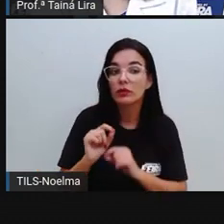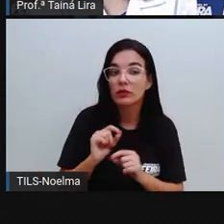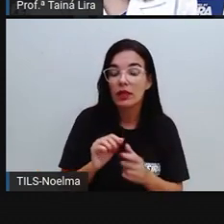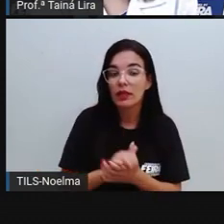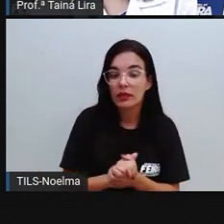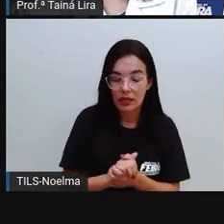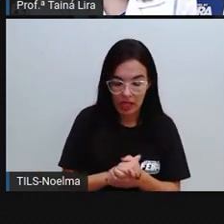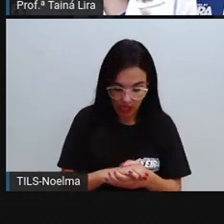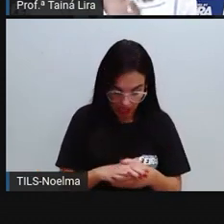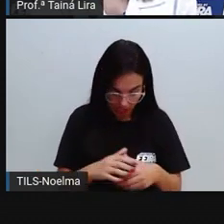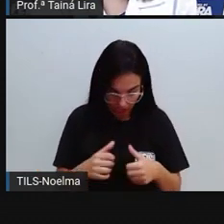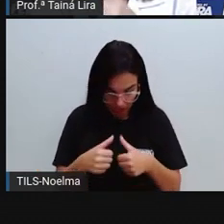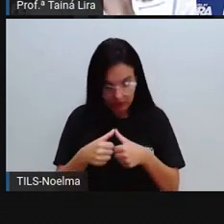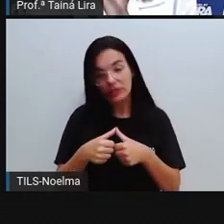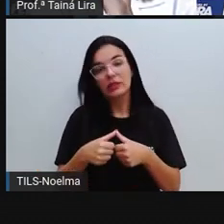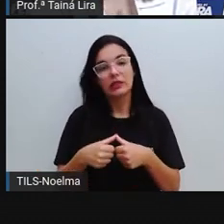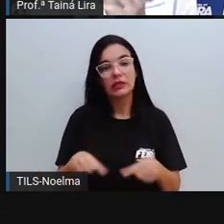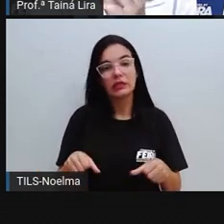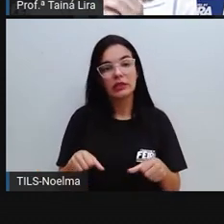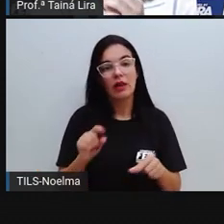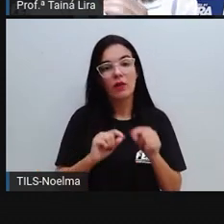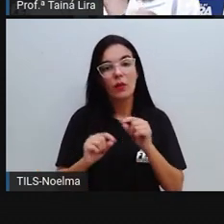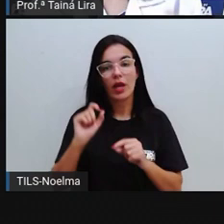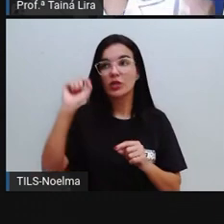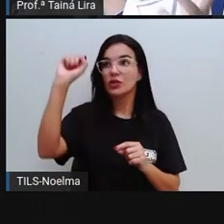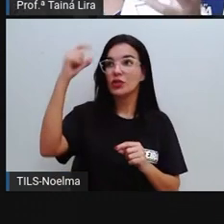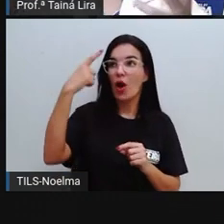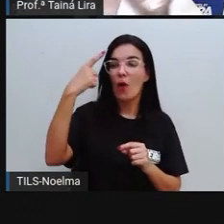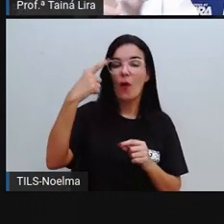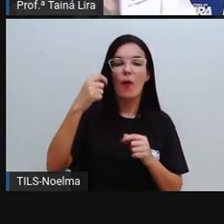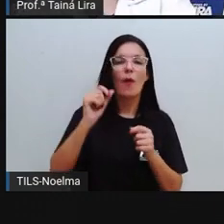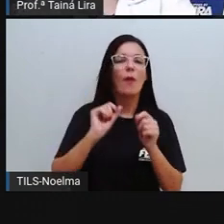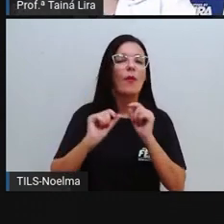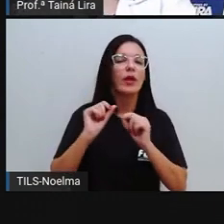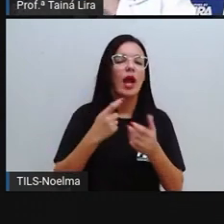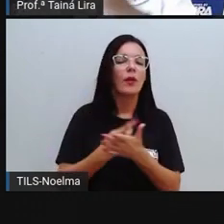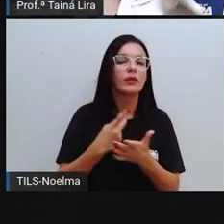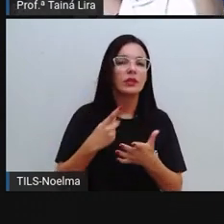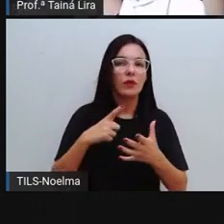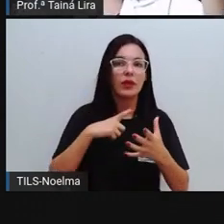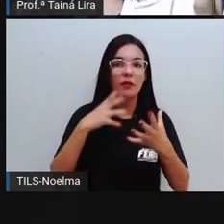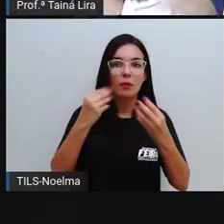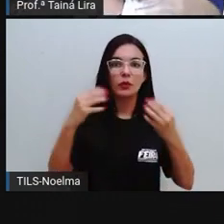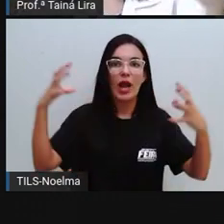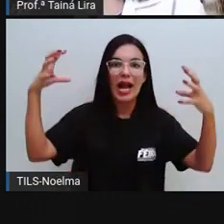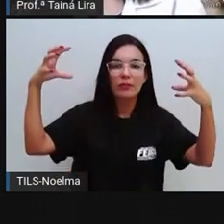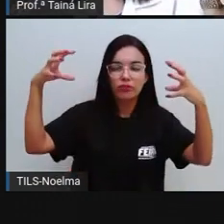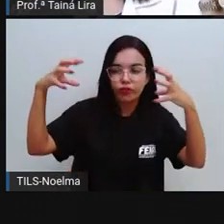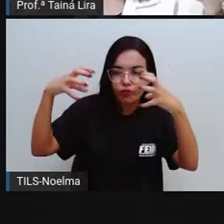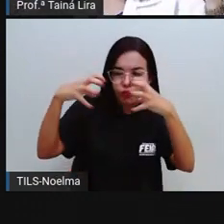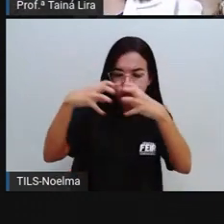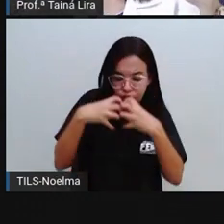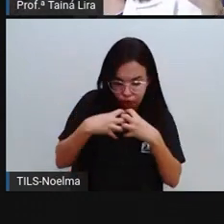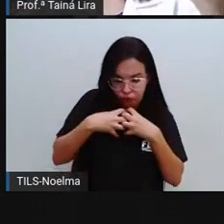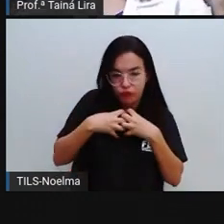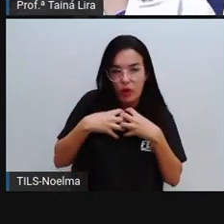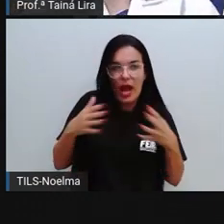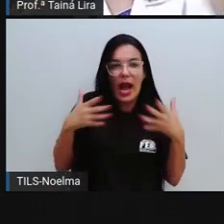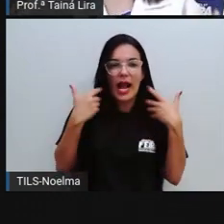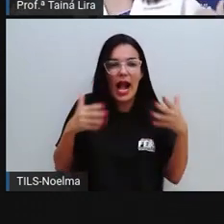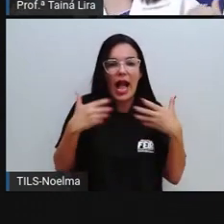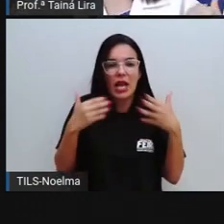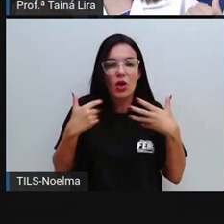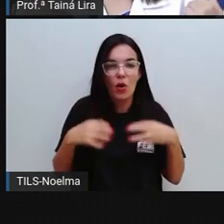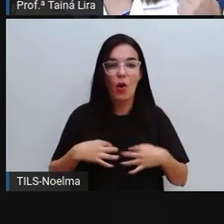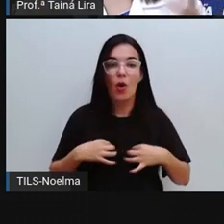estava aí o dia de sol, ele acabou trazendo todo o calor aí que o sol, né, do sol para